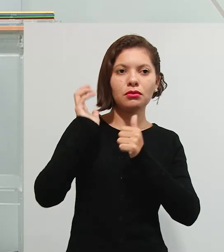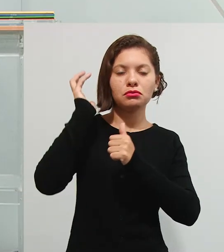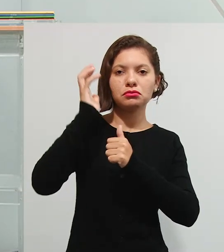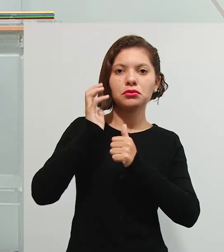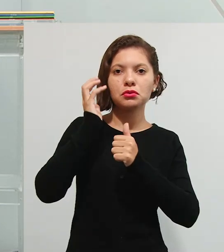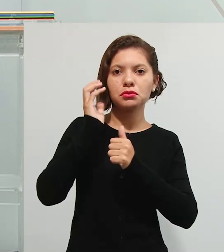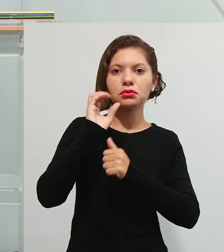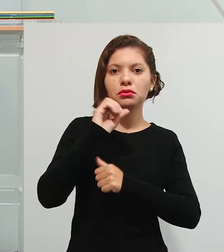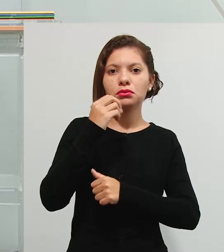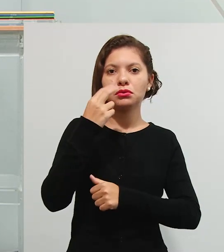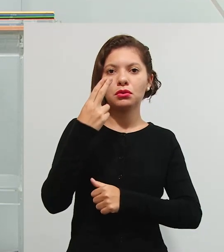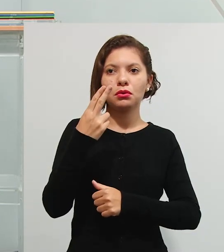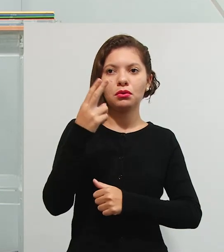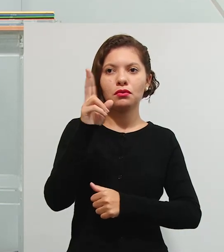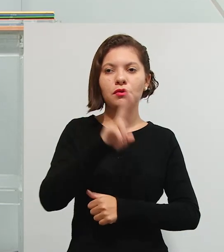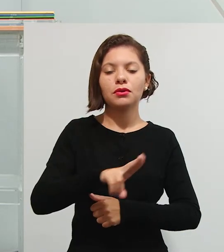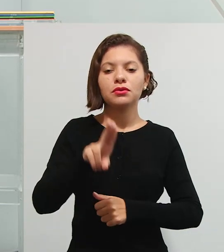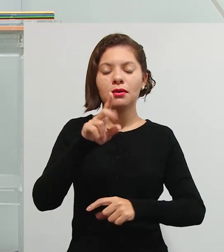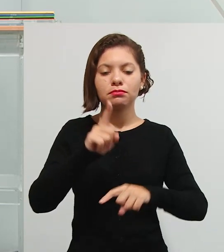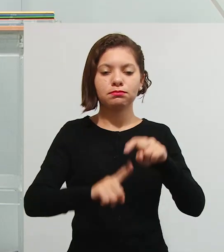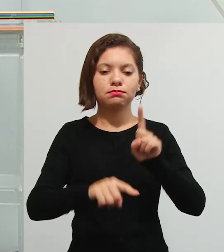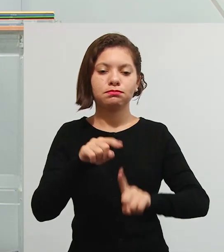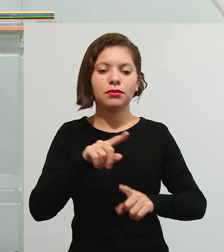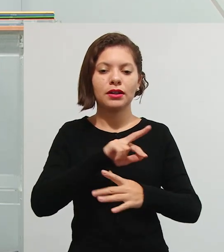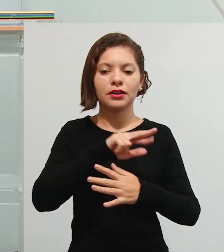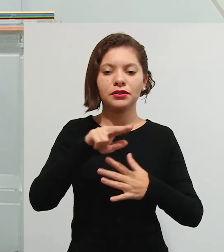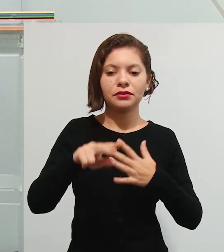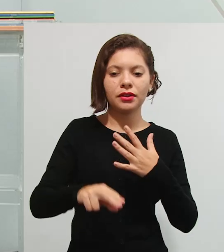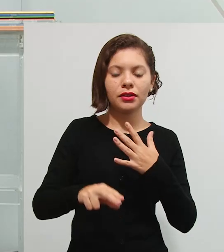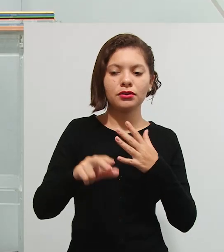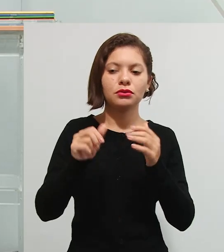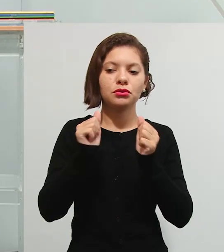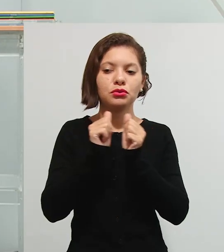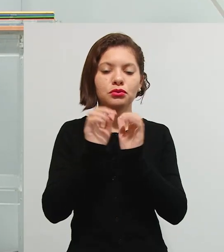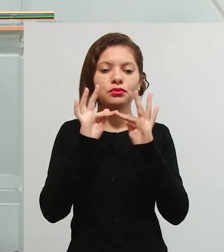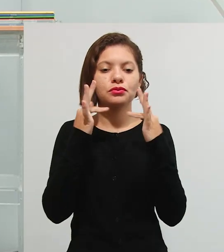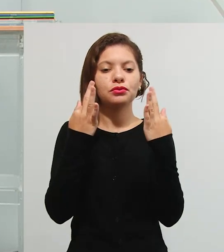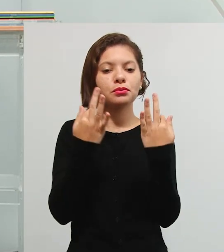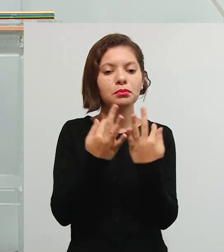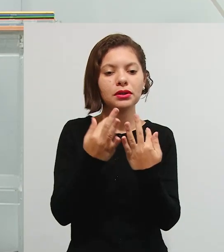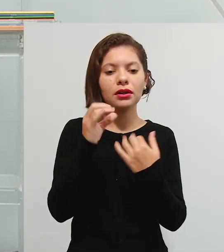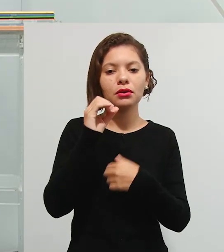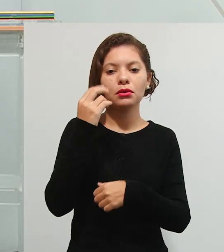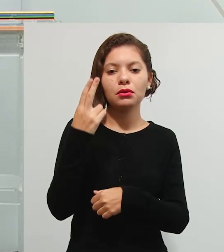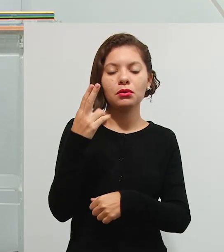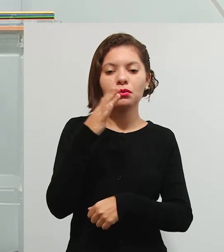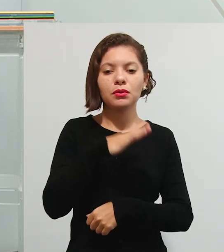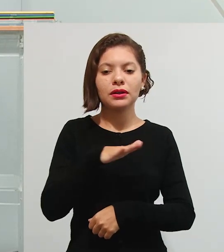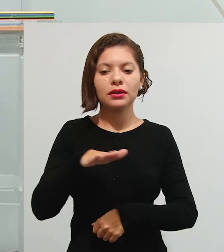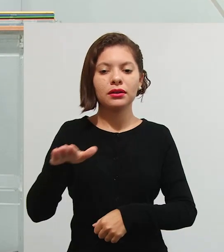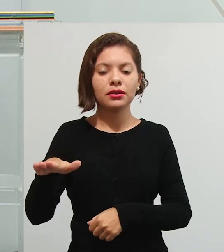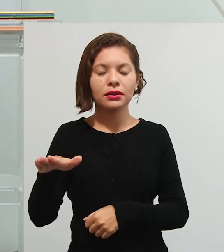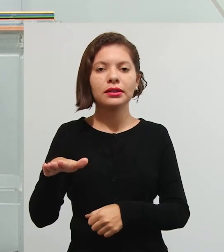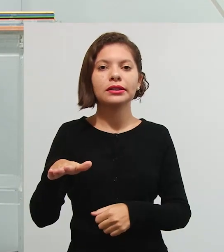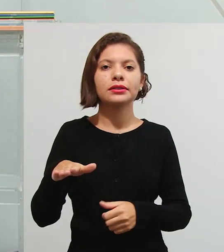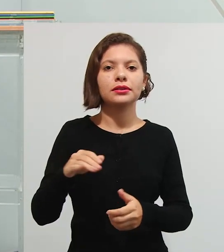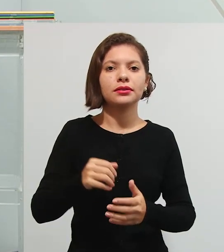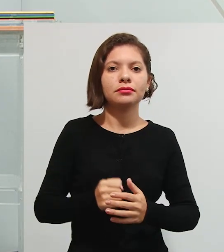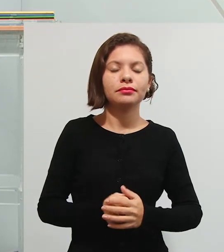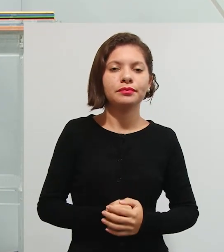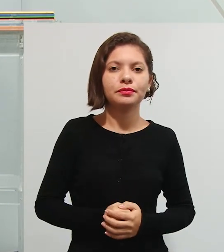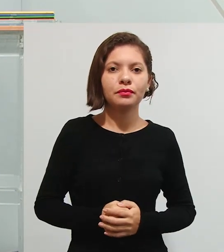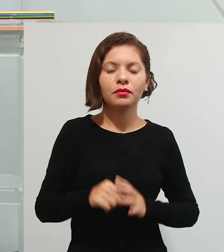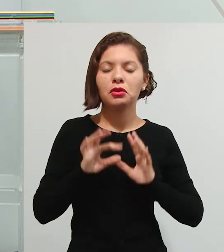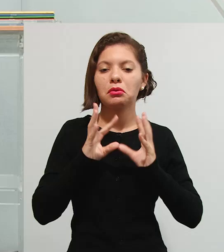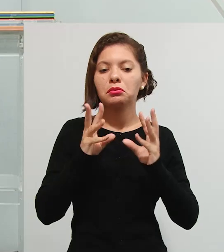discurso, com manipulação de materiais, com famílias, com crianças em situação de vulnerabilidade,